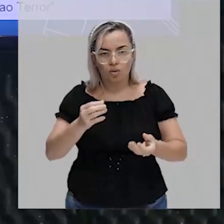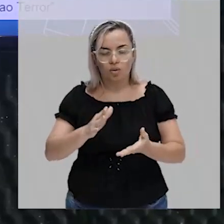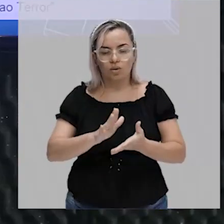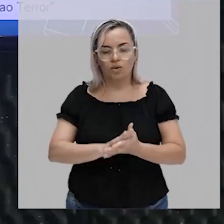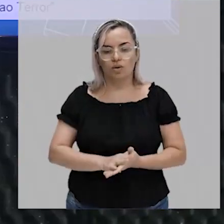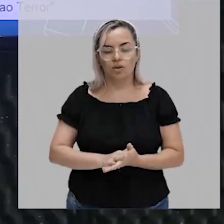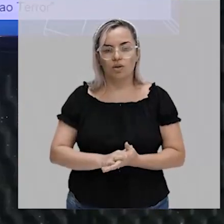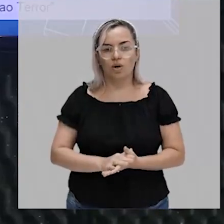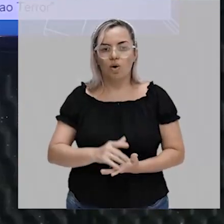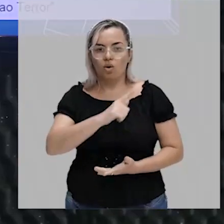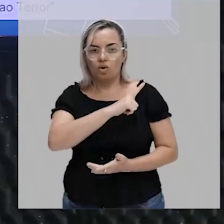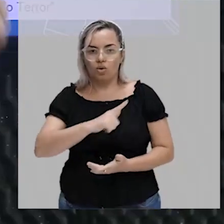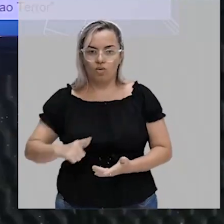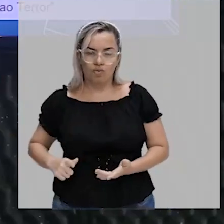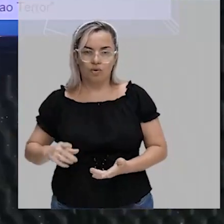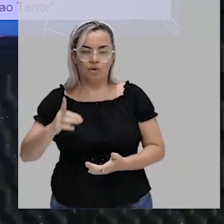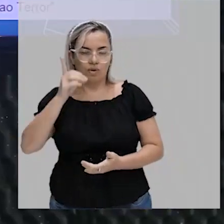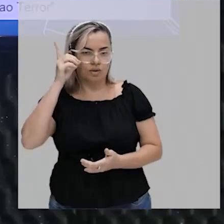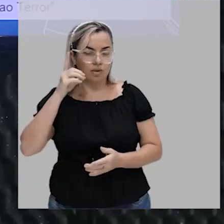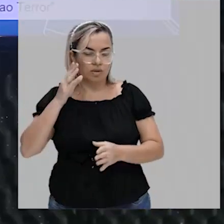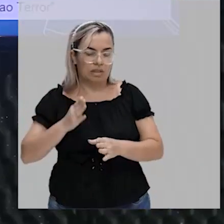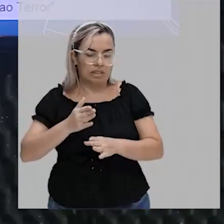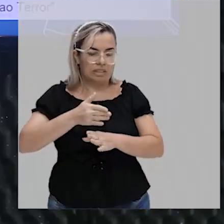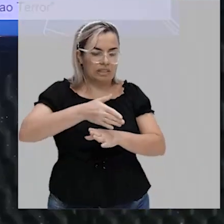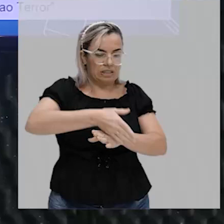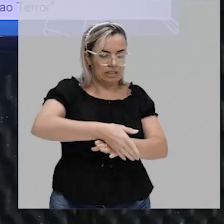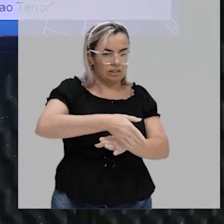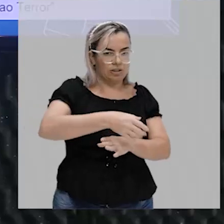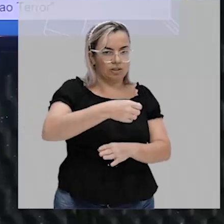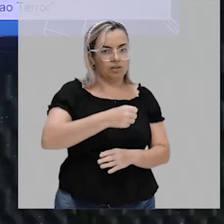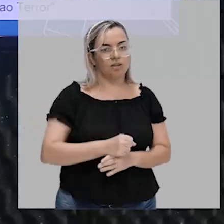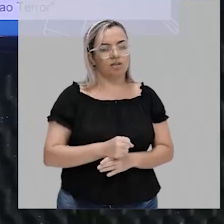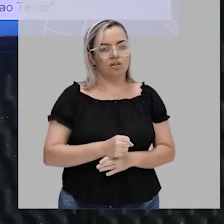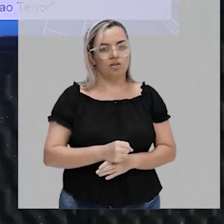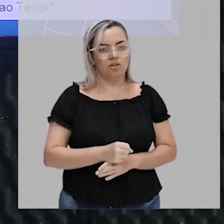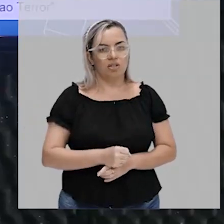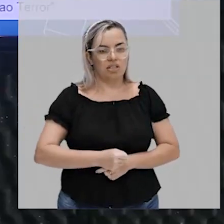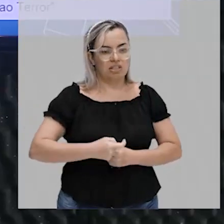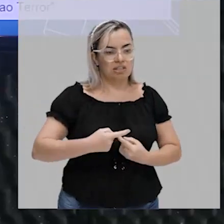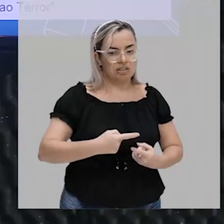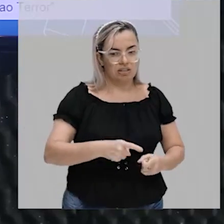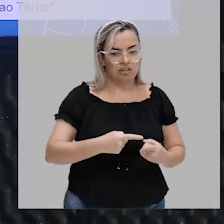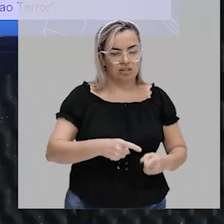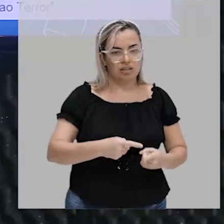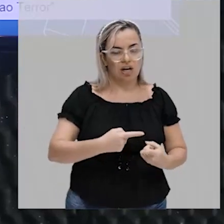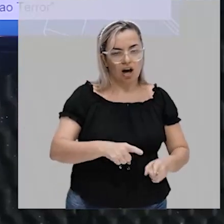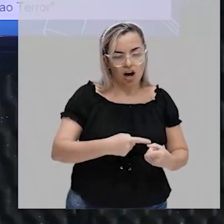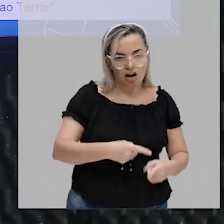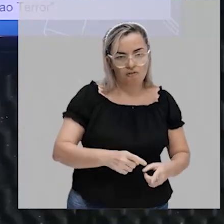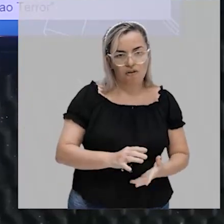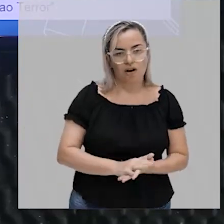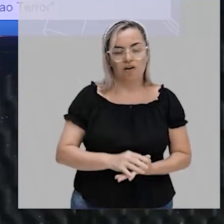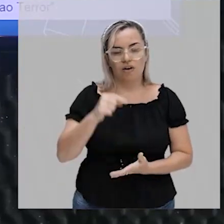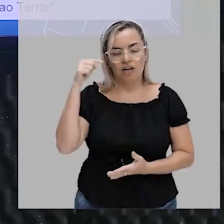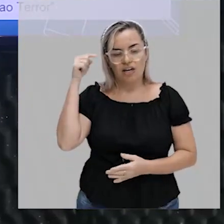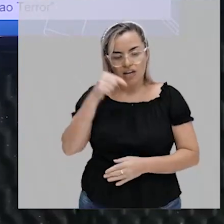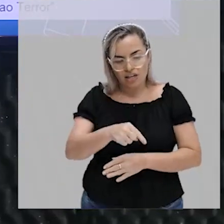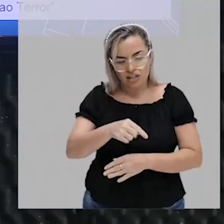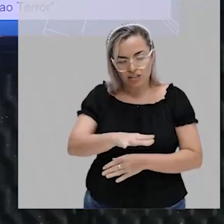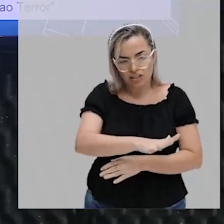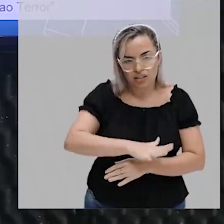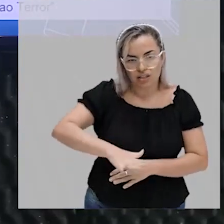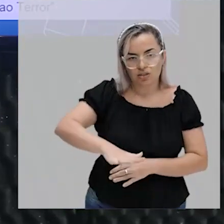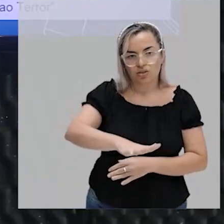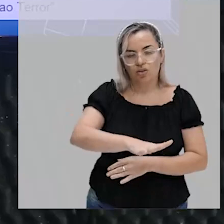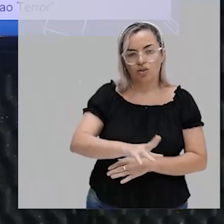governo norte-americano, né, alega que o regime que comandava este país, o famoso regime Talibã, que hoje retornou